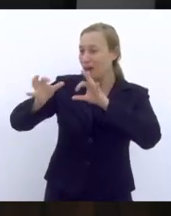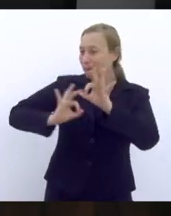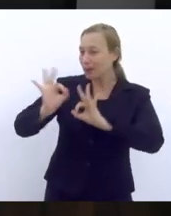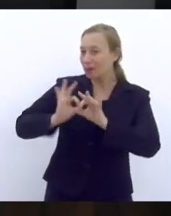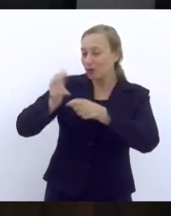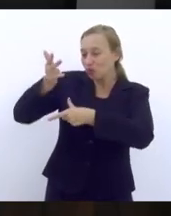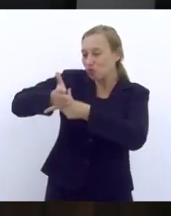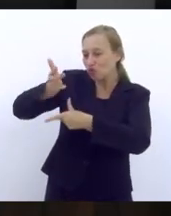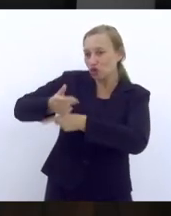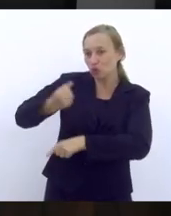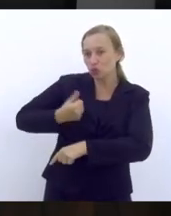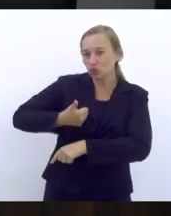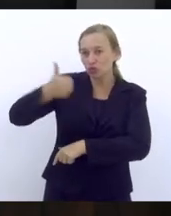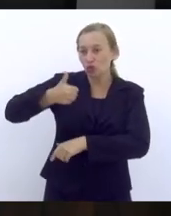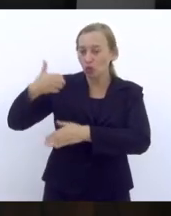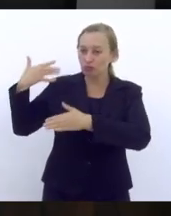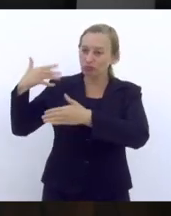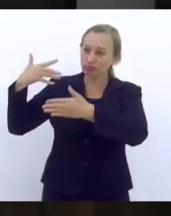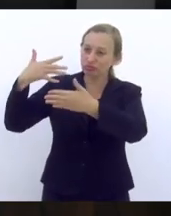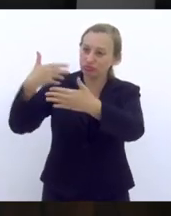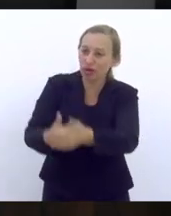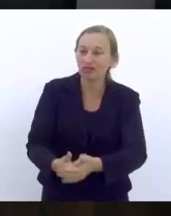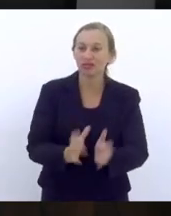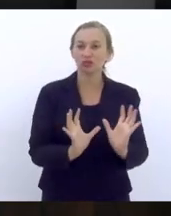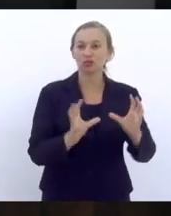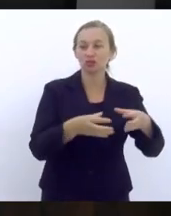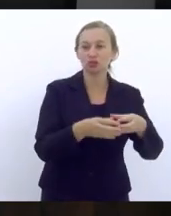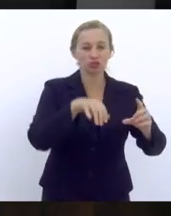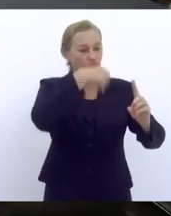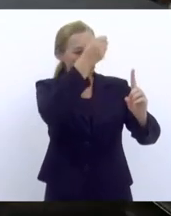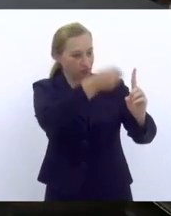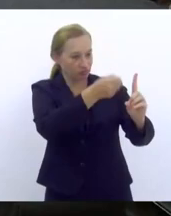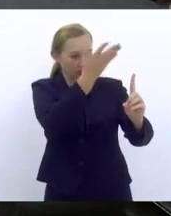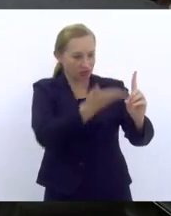número 1 sobre a trajetória do grupo homenageado.